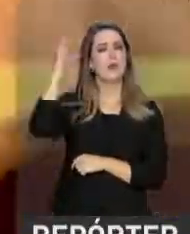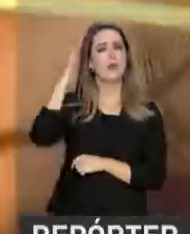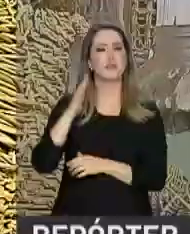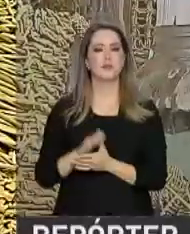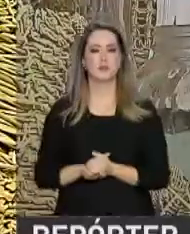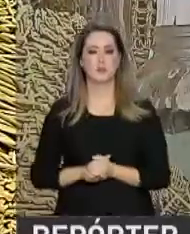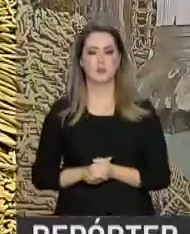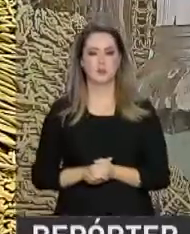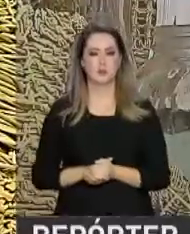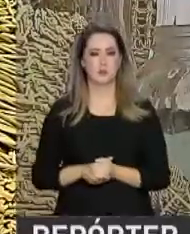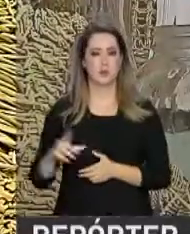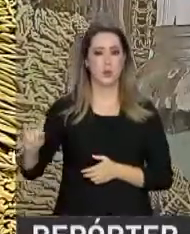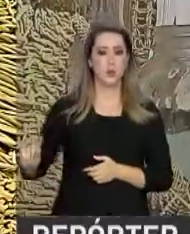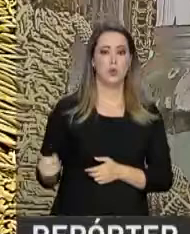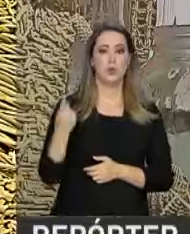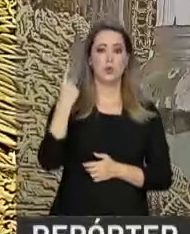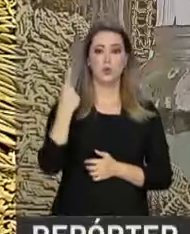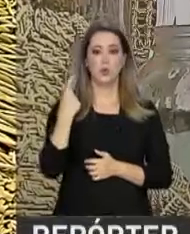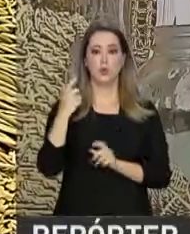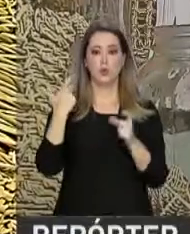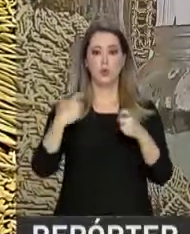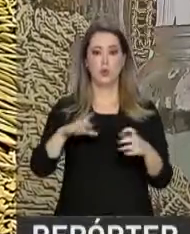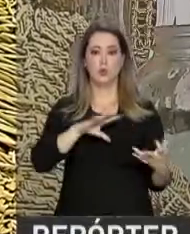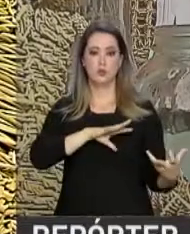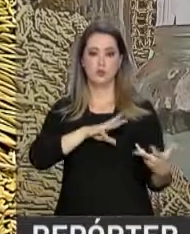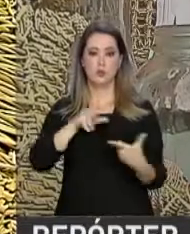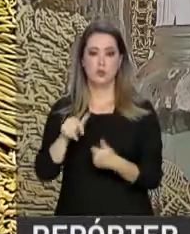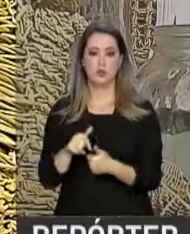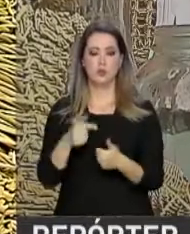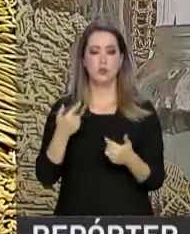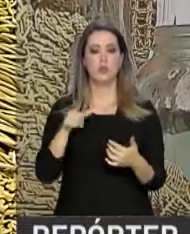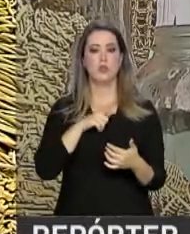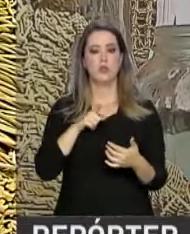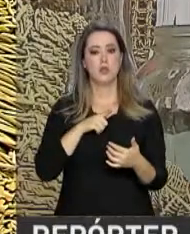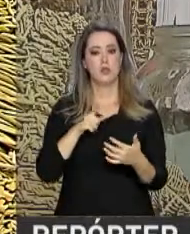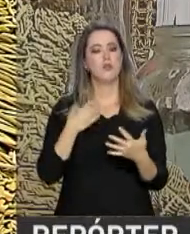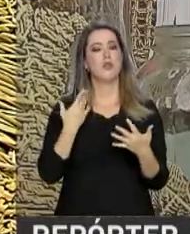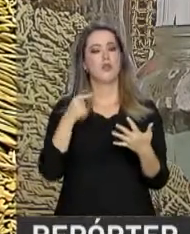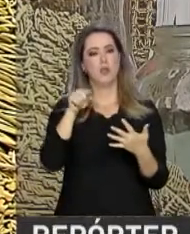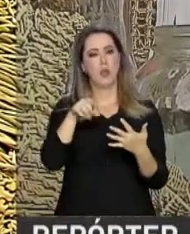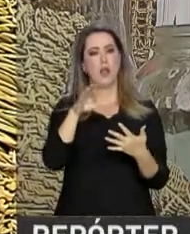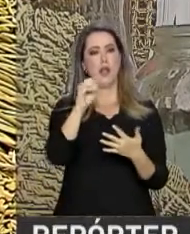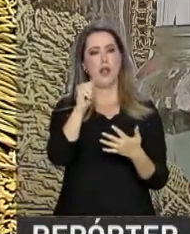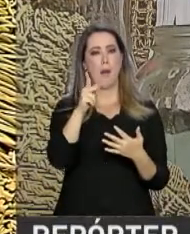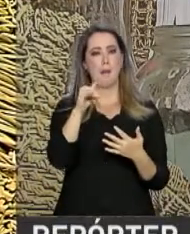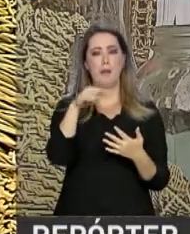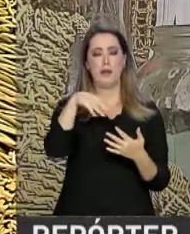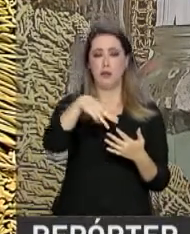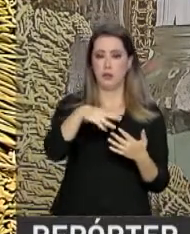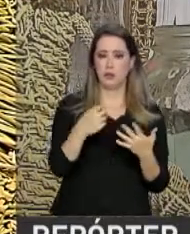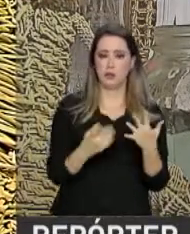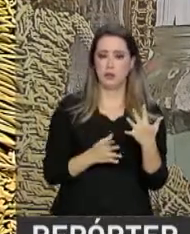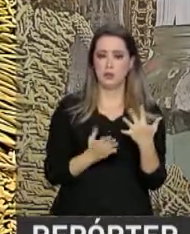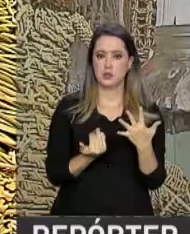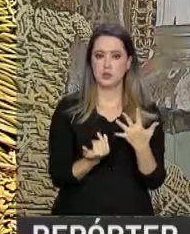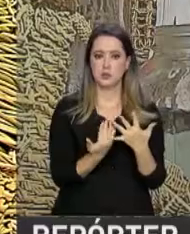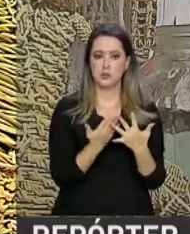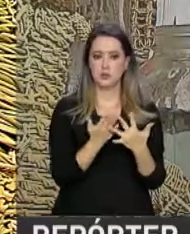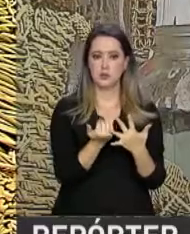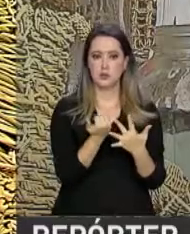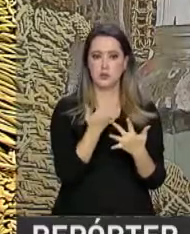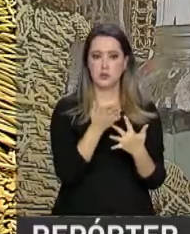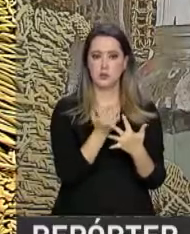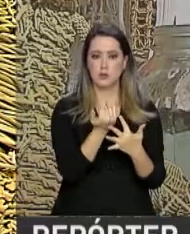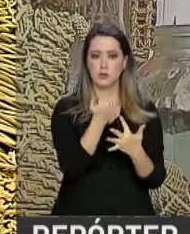mais é o único lugar no planeta terra que se faz até chamado de capim colonião distrito federal e entorno de brasília então a gente tinha